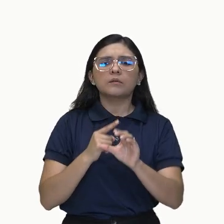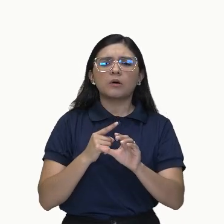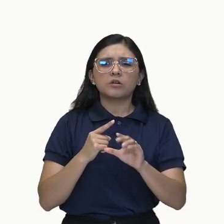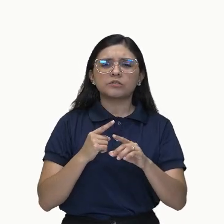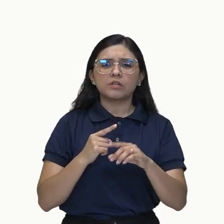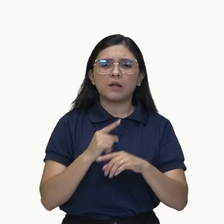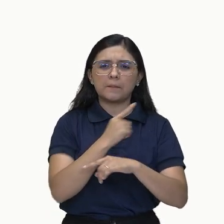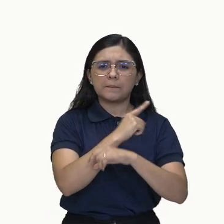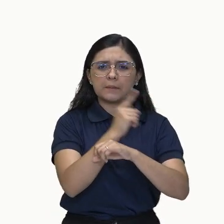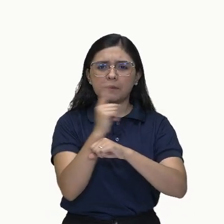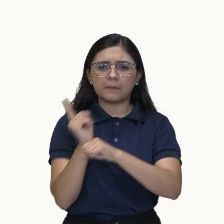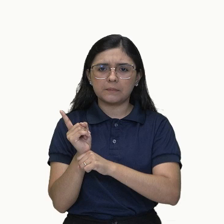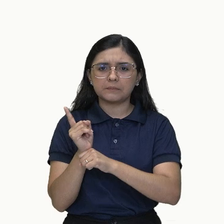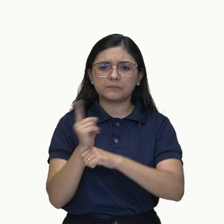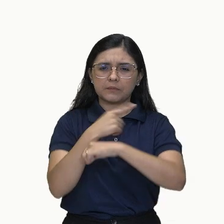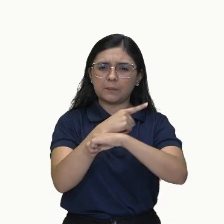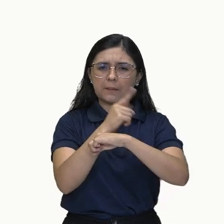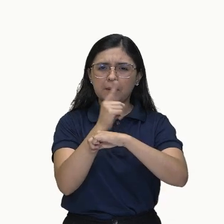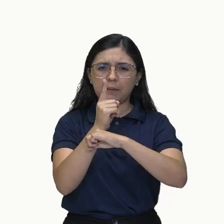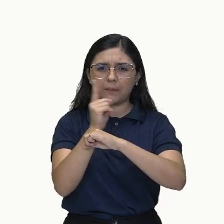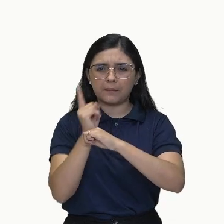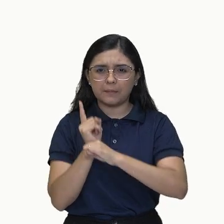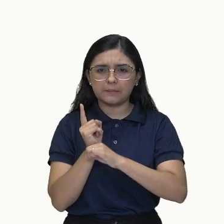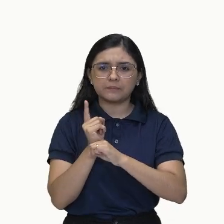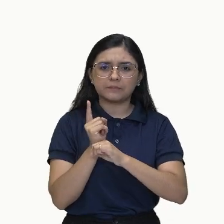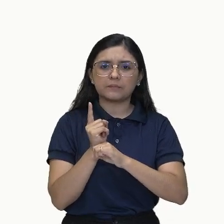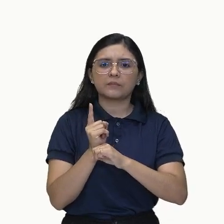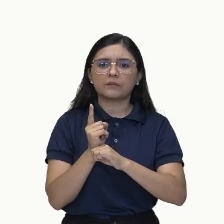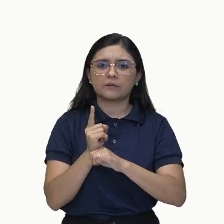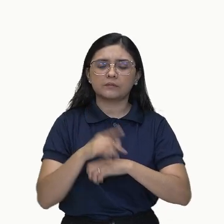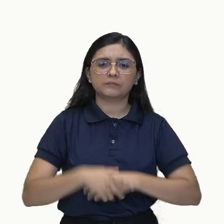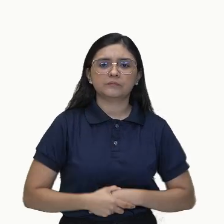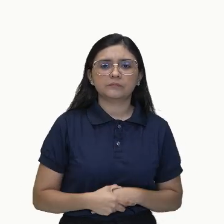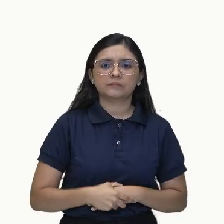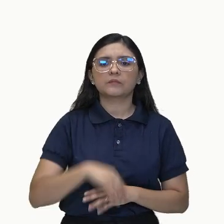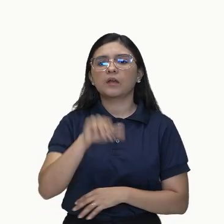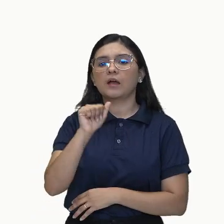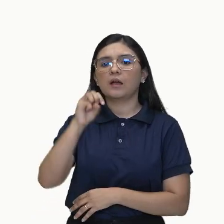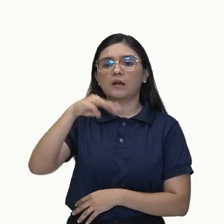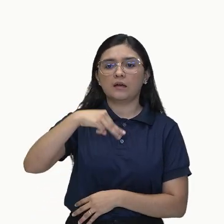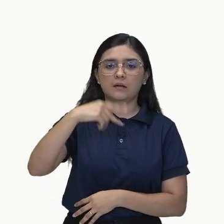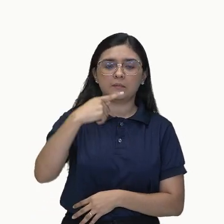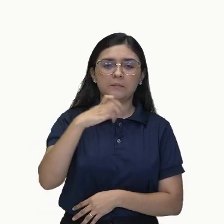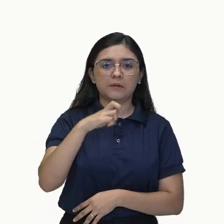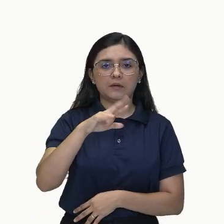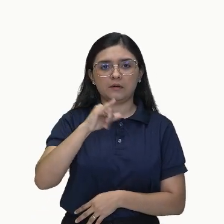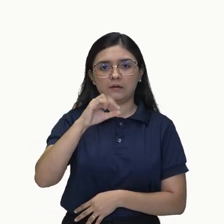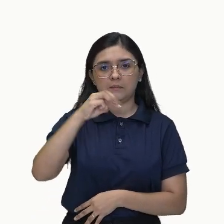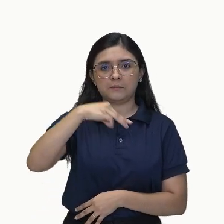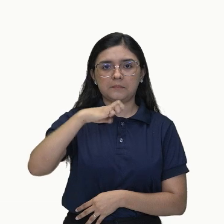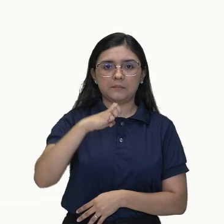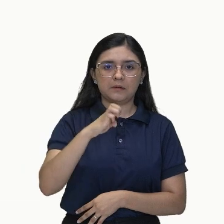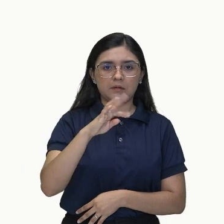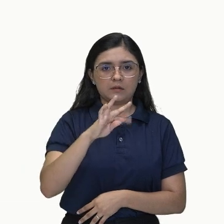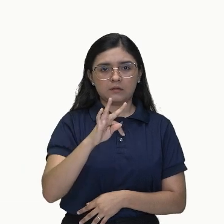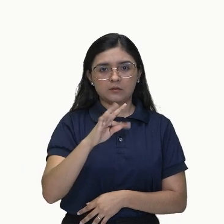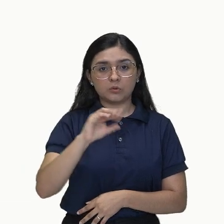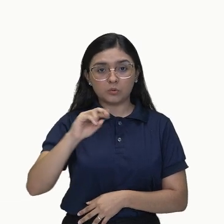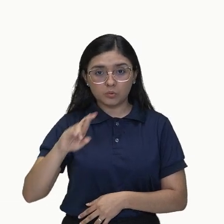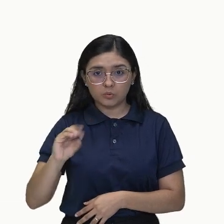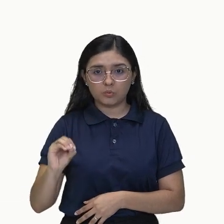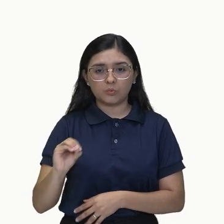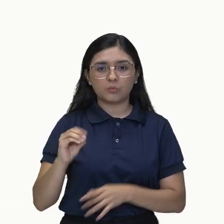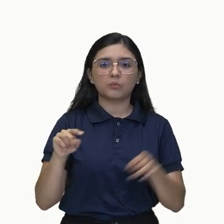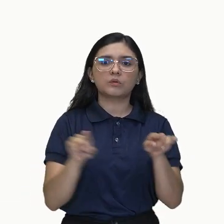aparelho chamado voltímetro, eu tenho o amperímetro e tenho essa grandeza aqui, esse